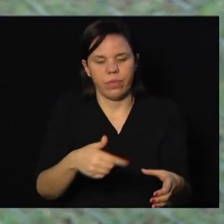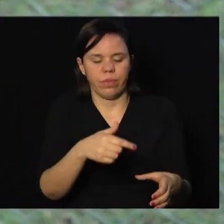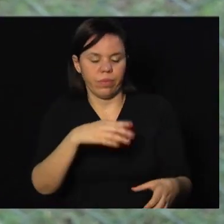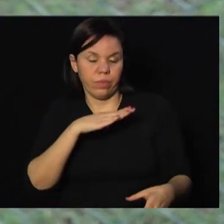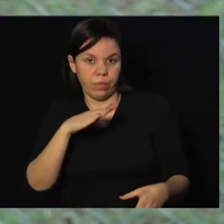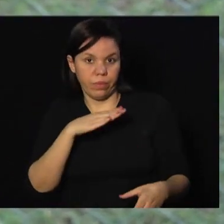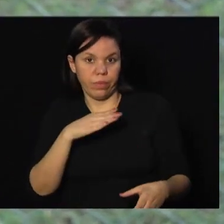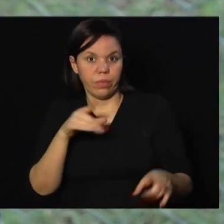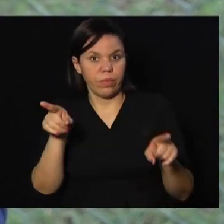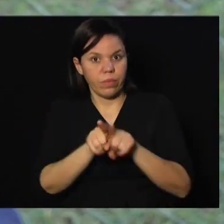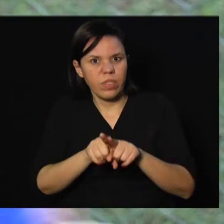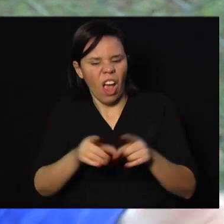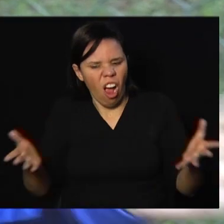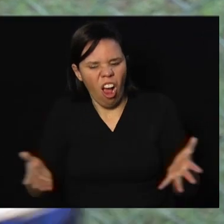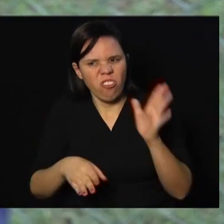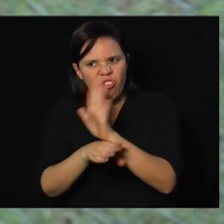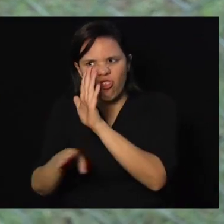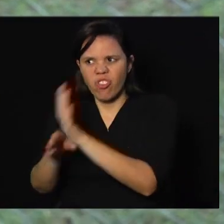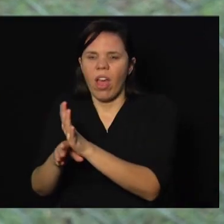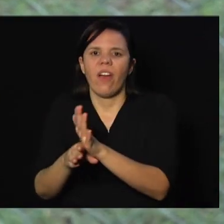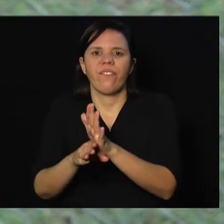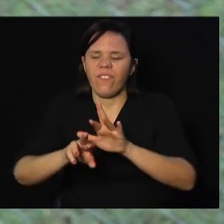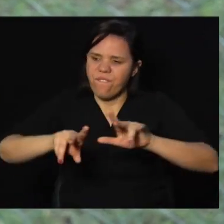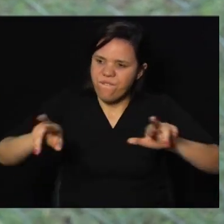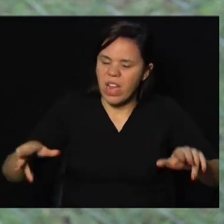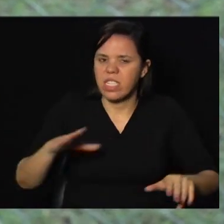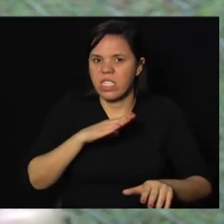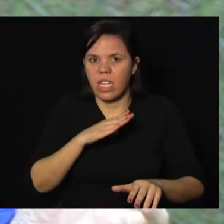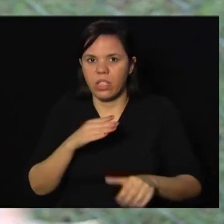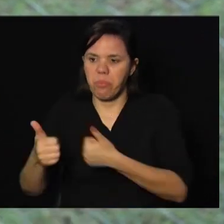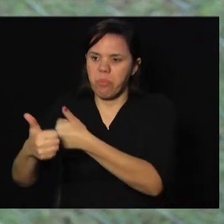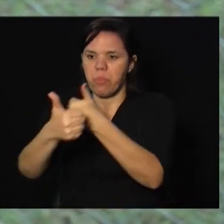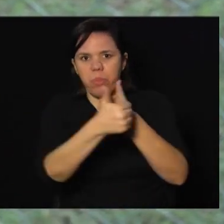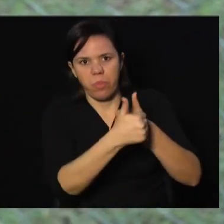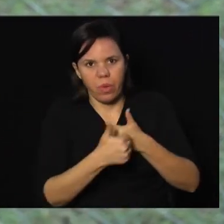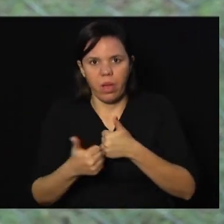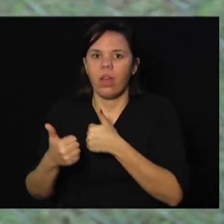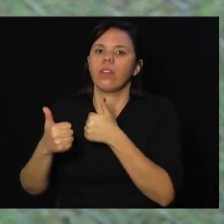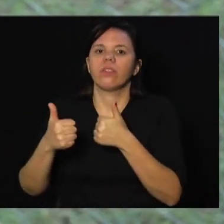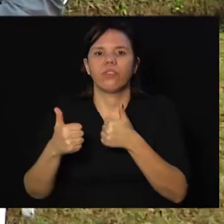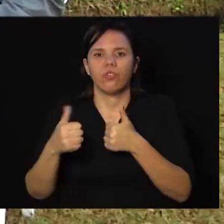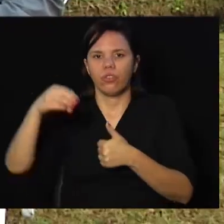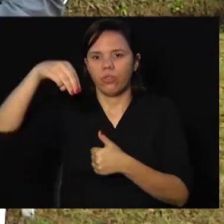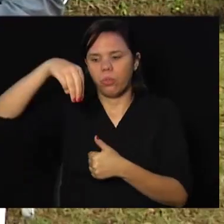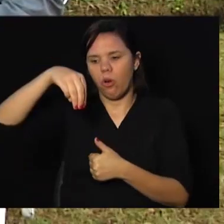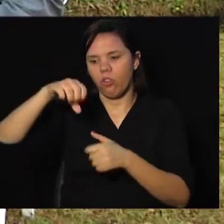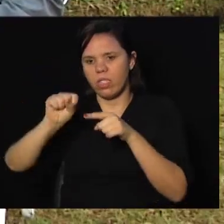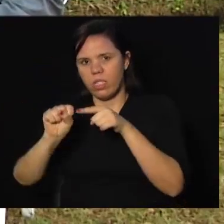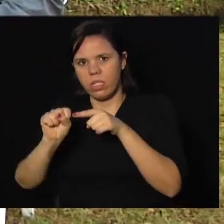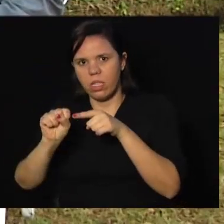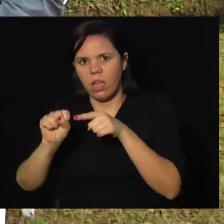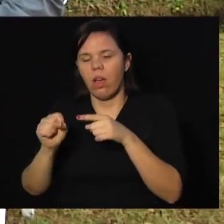e reforçava também os times das outras cidades do interior aí ao redor de Monte Sião. E aí me